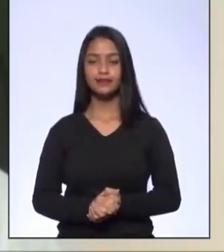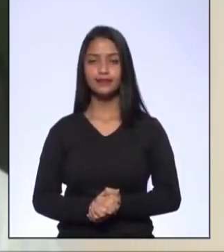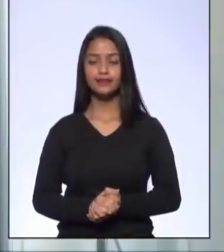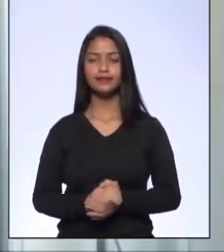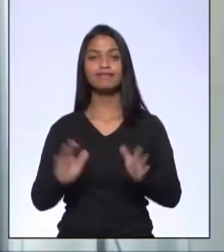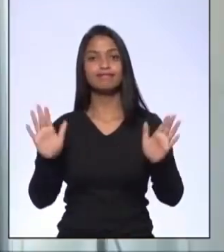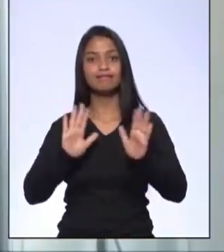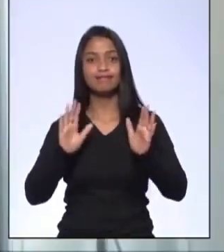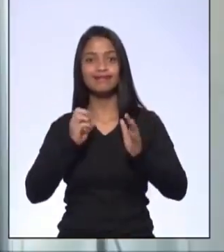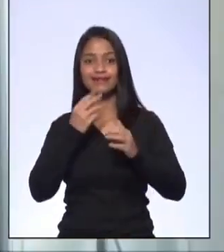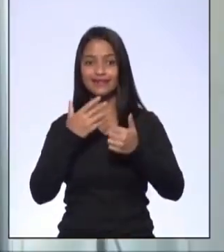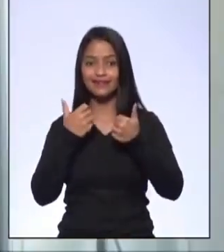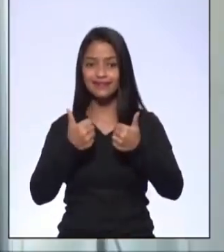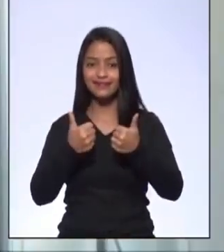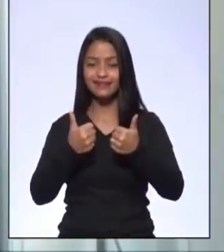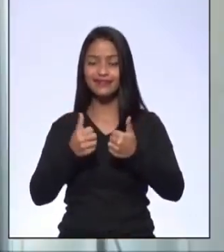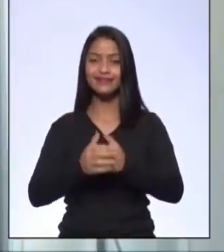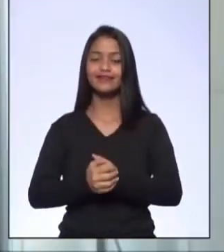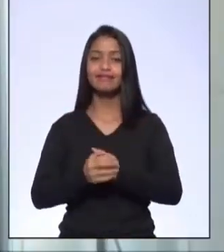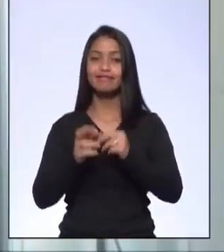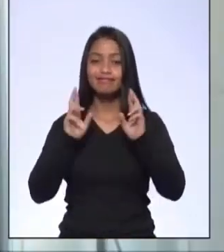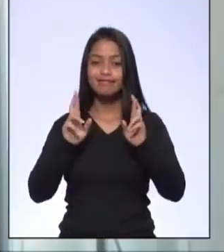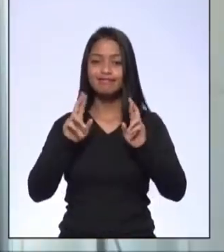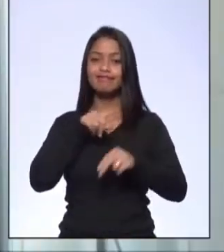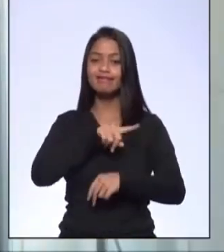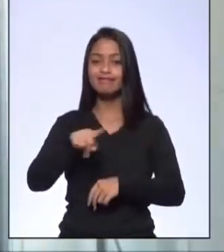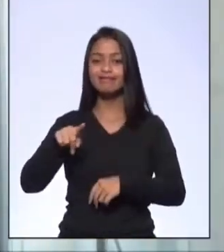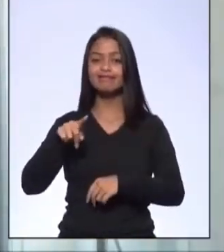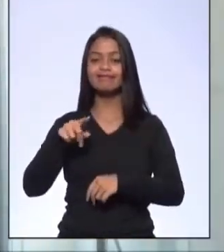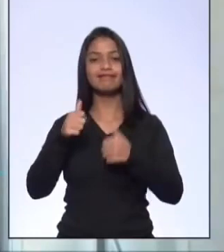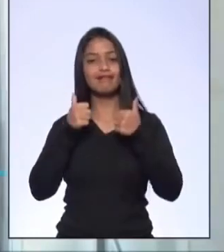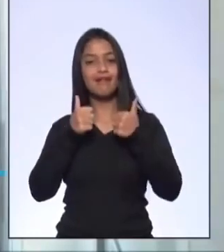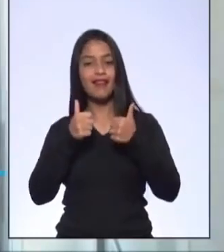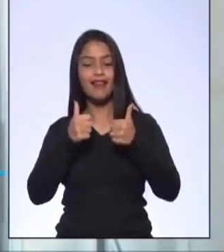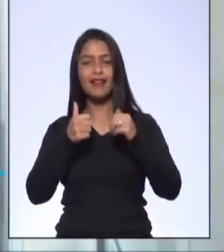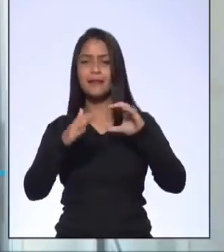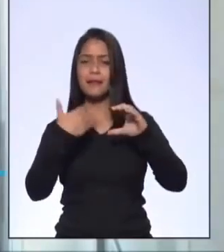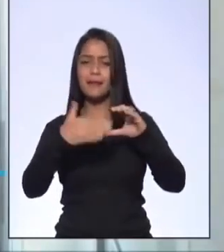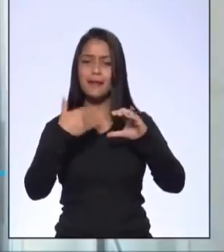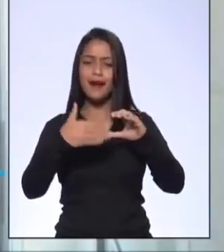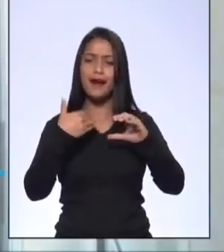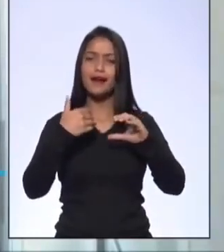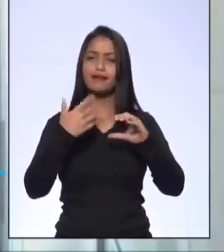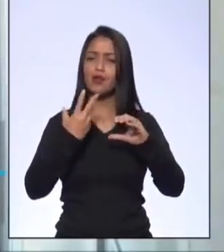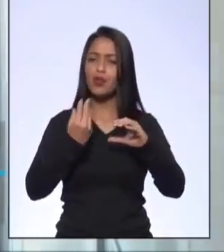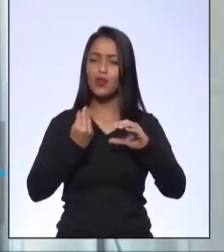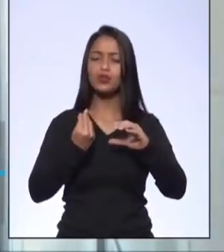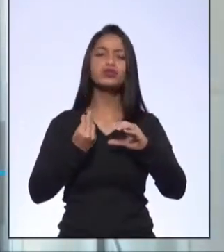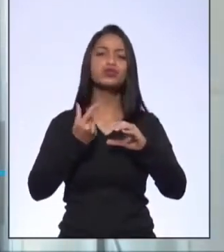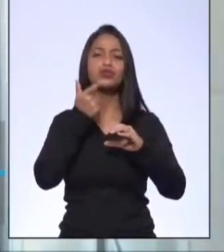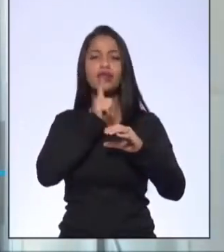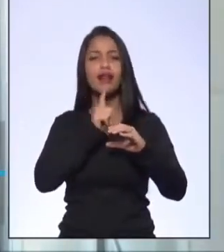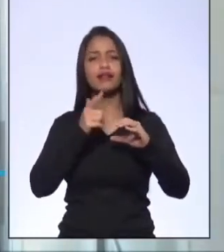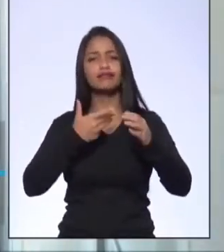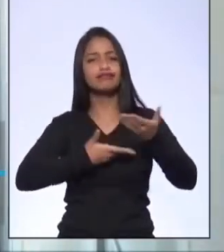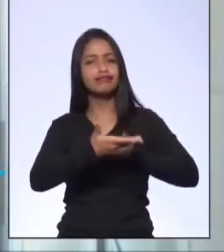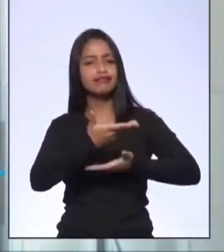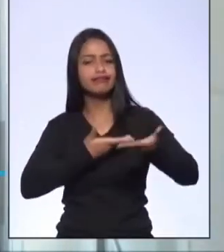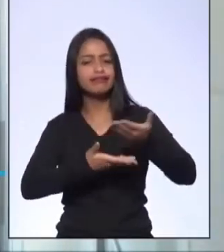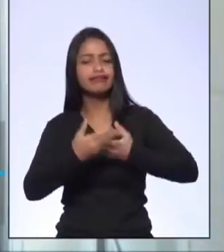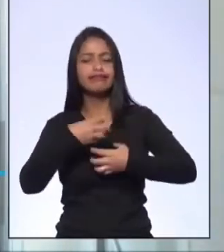Olá, galera, tudo bem? Espero que todos aí participem bem do chat, que a gente possa fazer uma interação legal aí